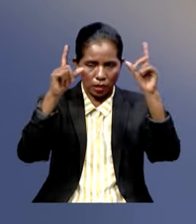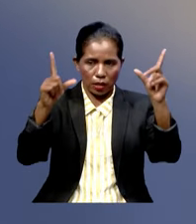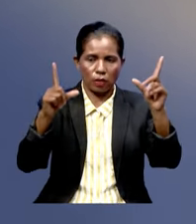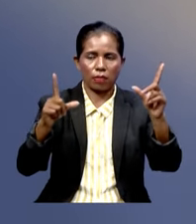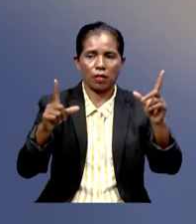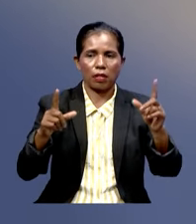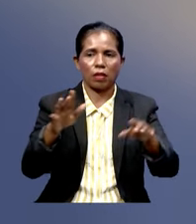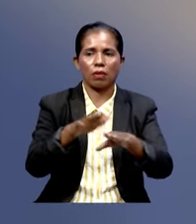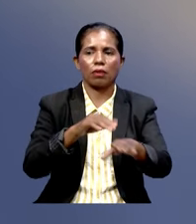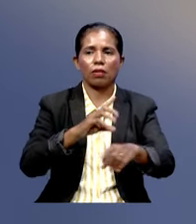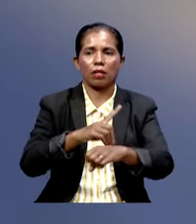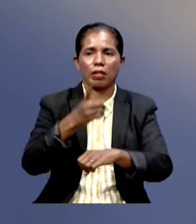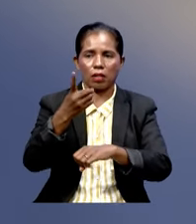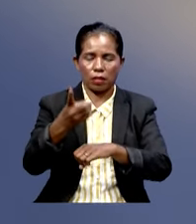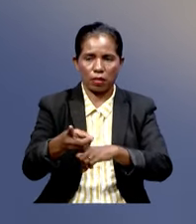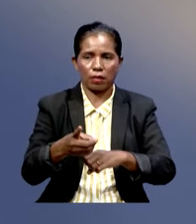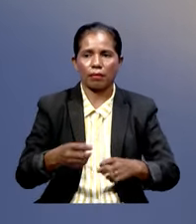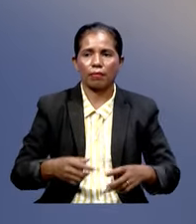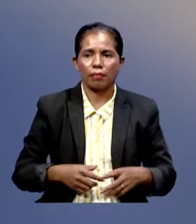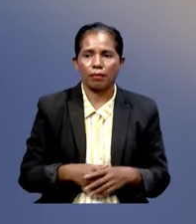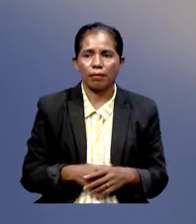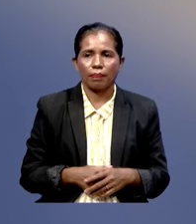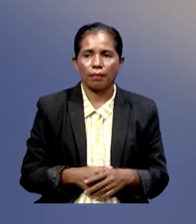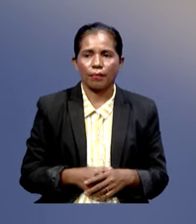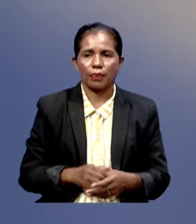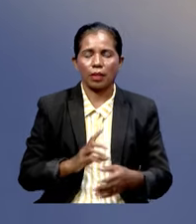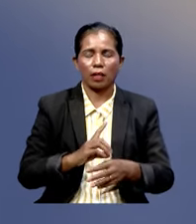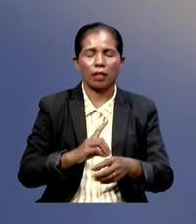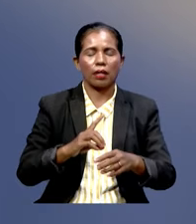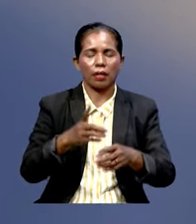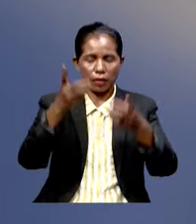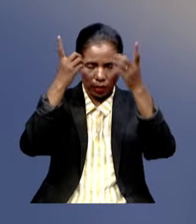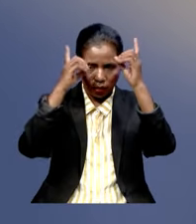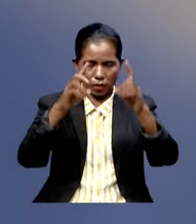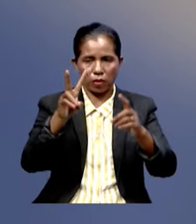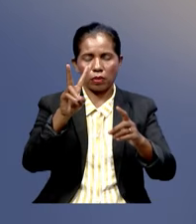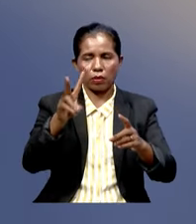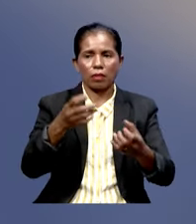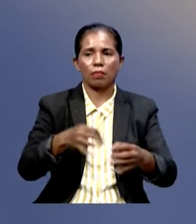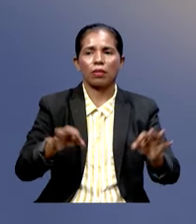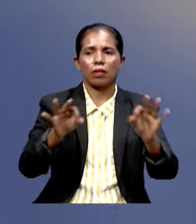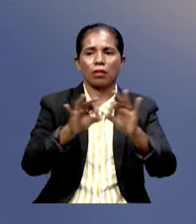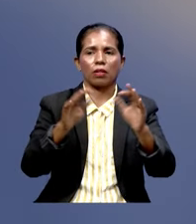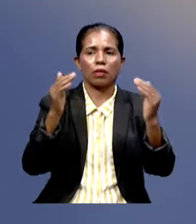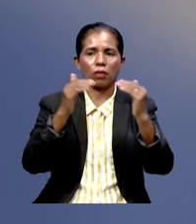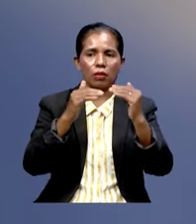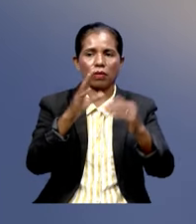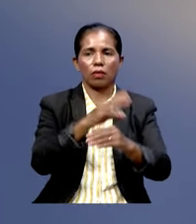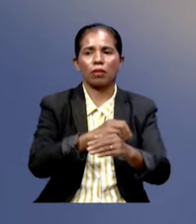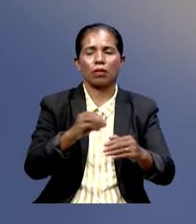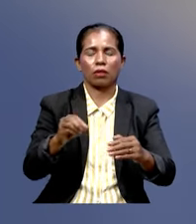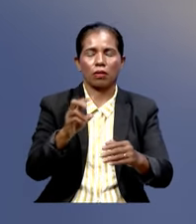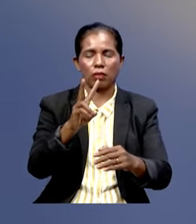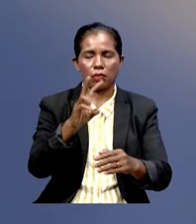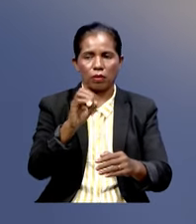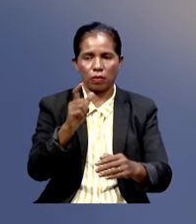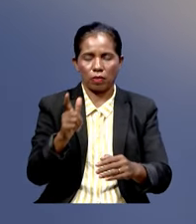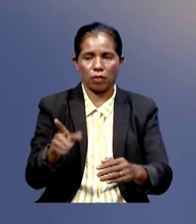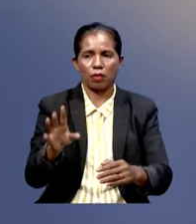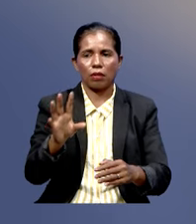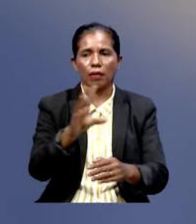com a desastre lima com as mudanças climáticas. Decisão segundo de mais importante lá lima russi conferências partes da Lorona Simbalo